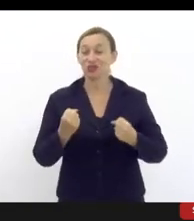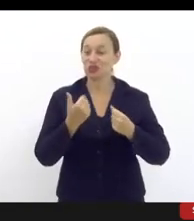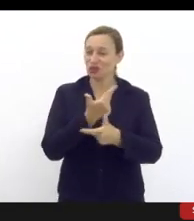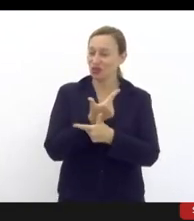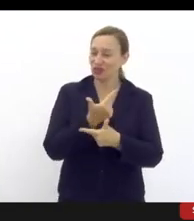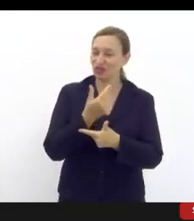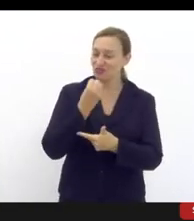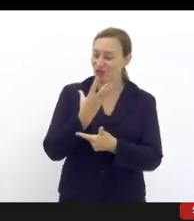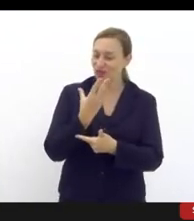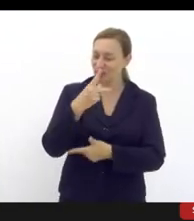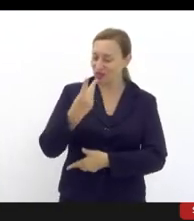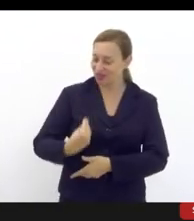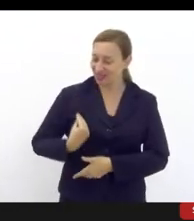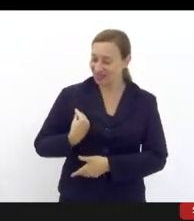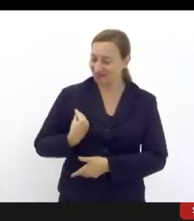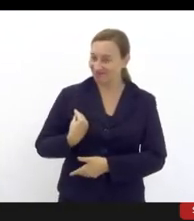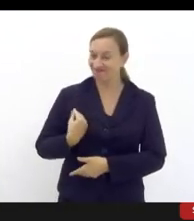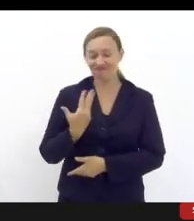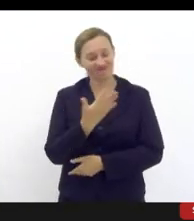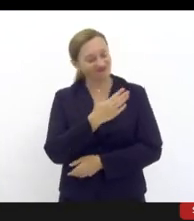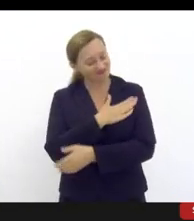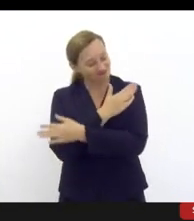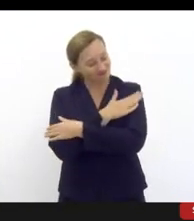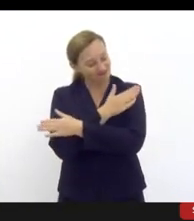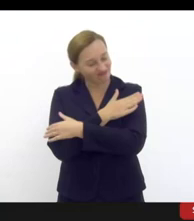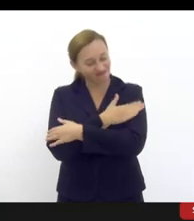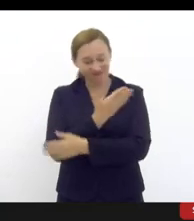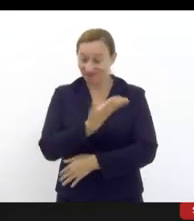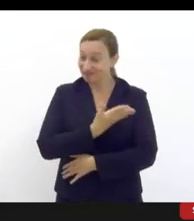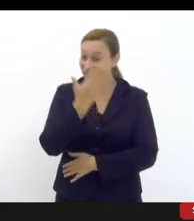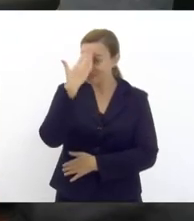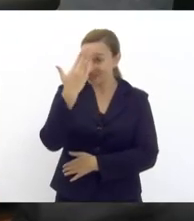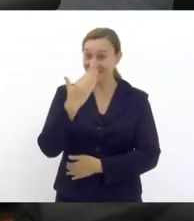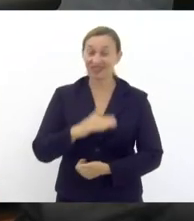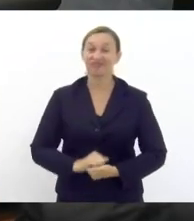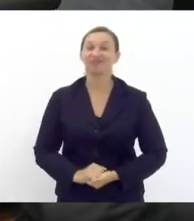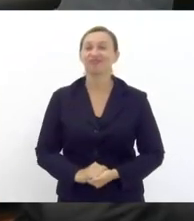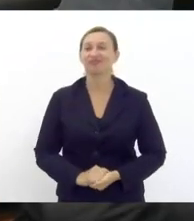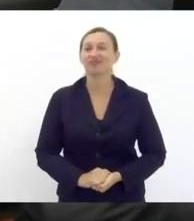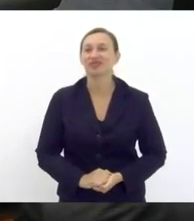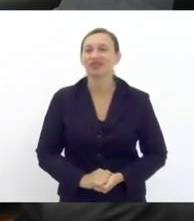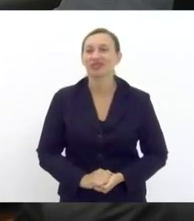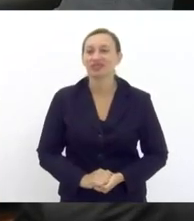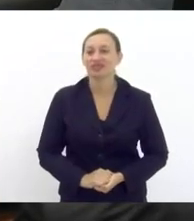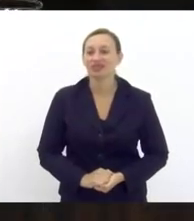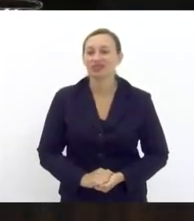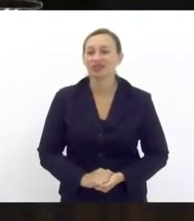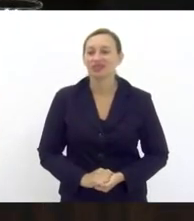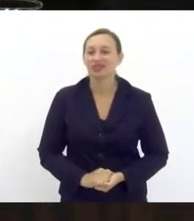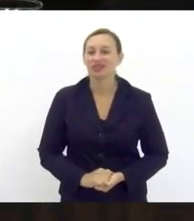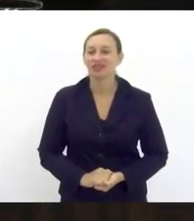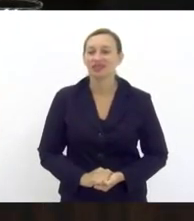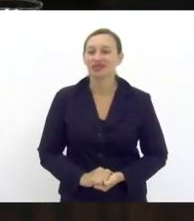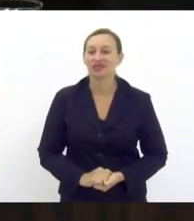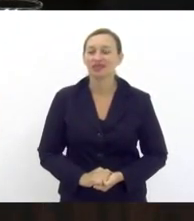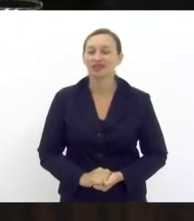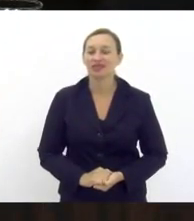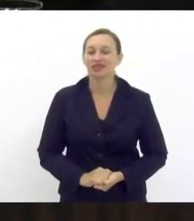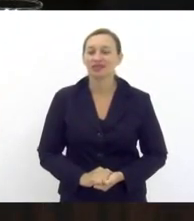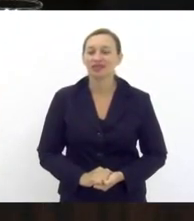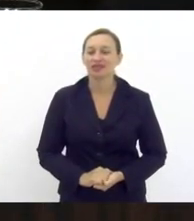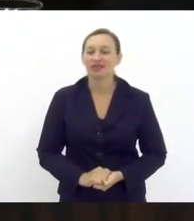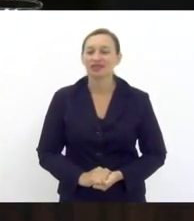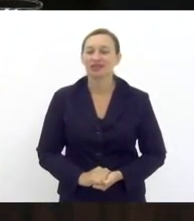bom aí na vida. Um grande abraço, querido. Obrigado. Tá, eu vou falar com o nosso nobre presidente